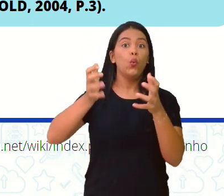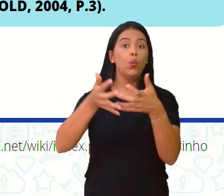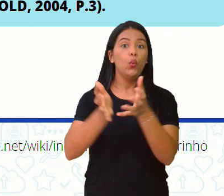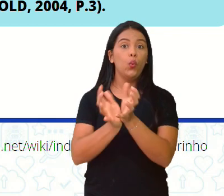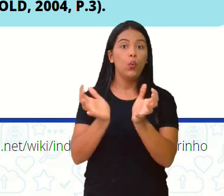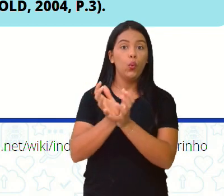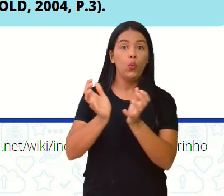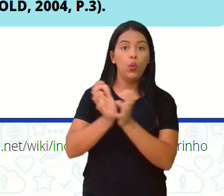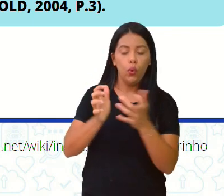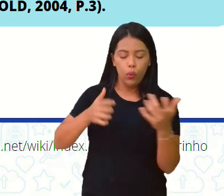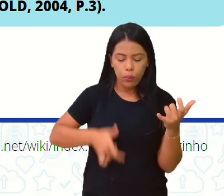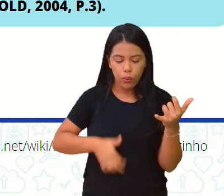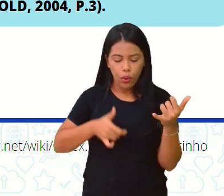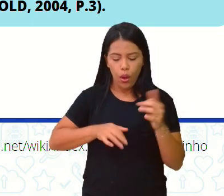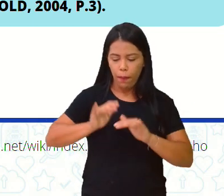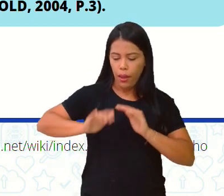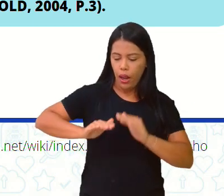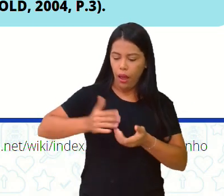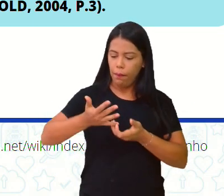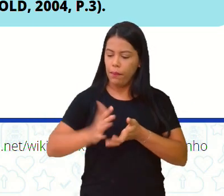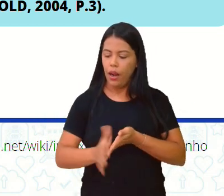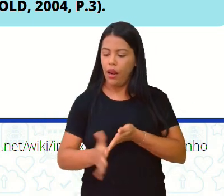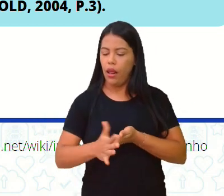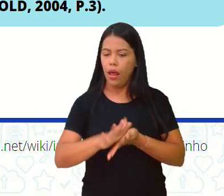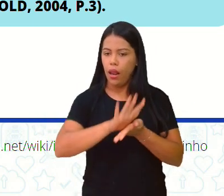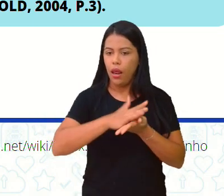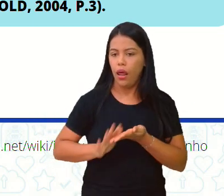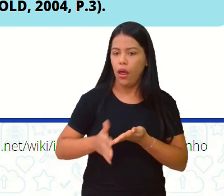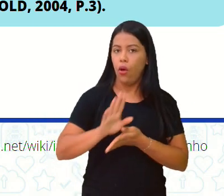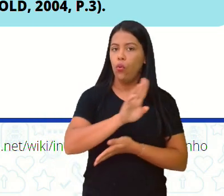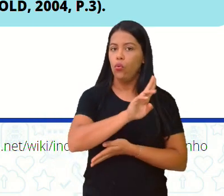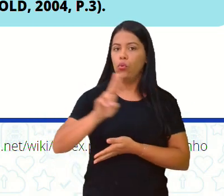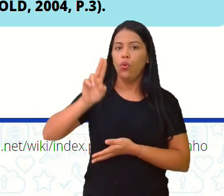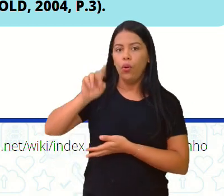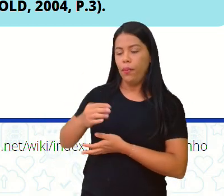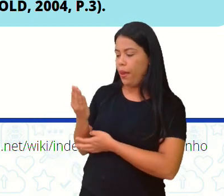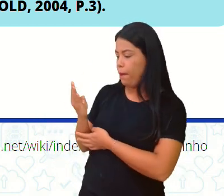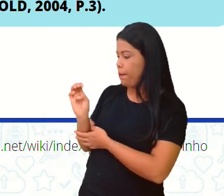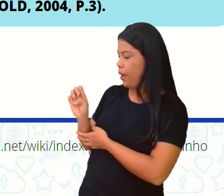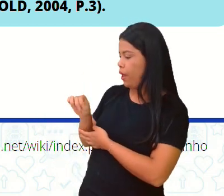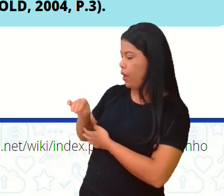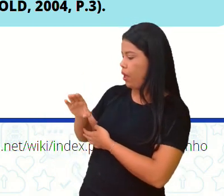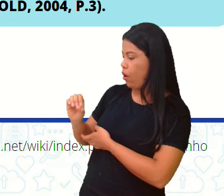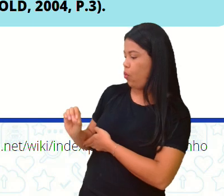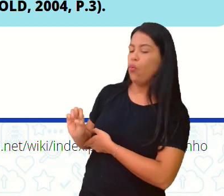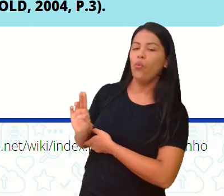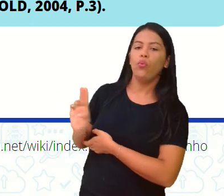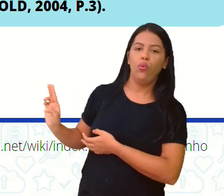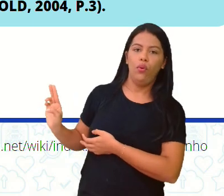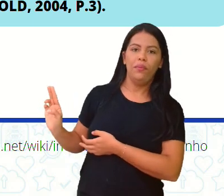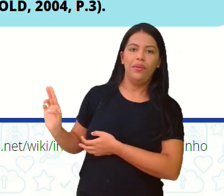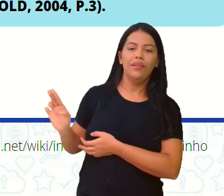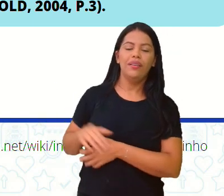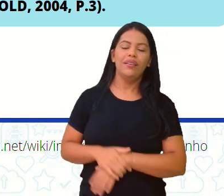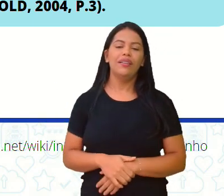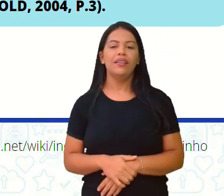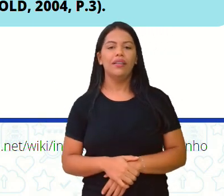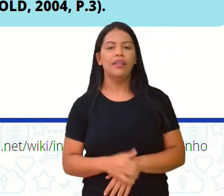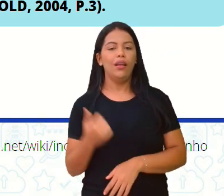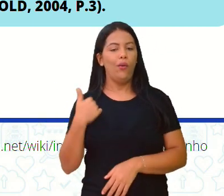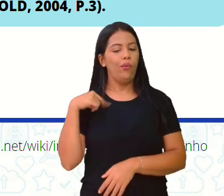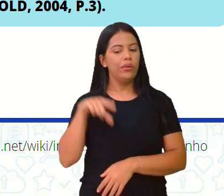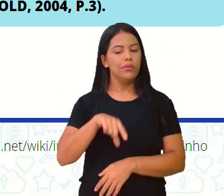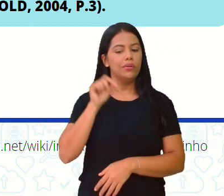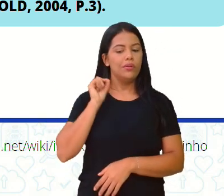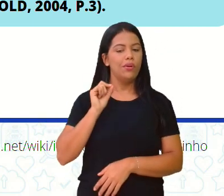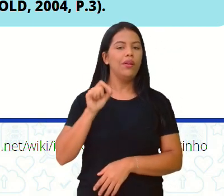professora Rabeca, pandeiro, chama-se banco. E ali eu escolhi muito bem